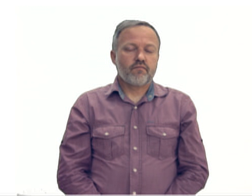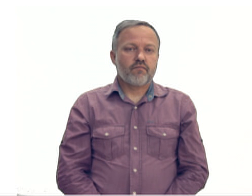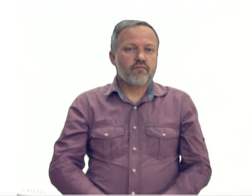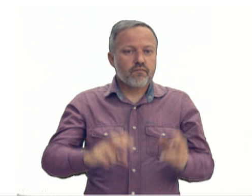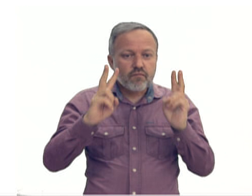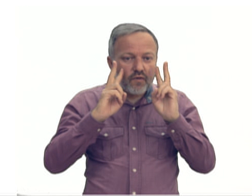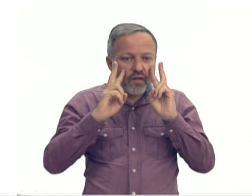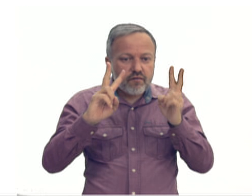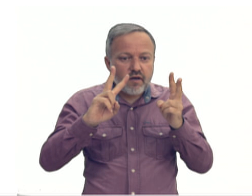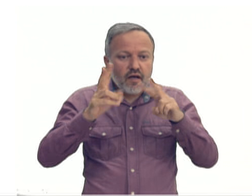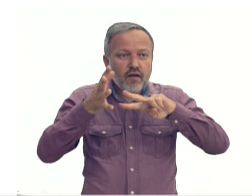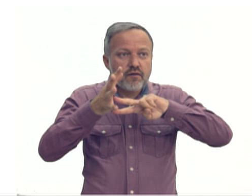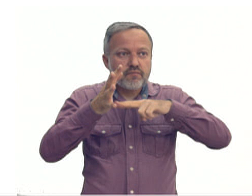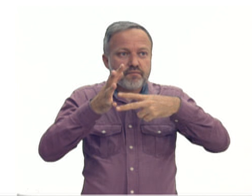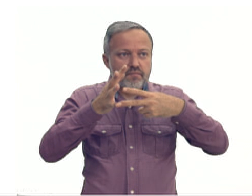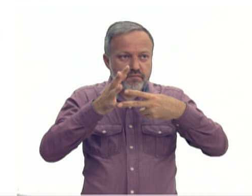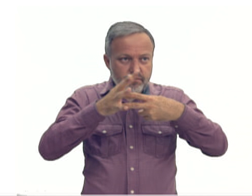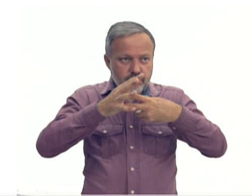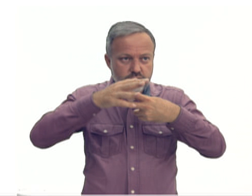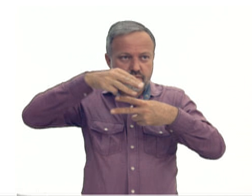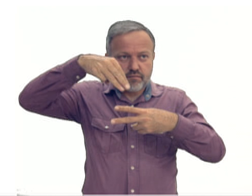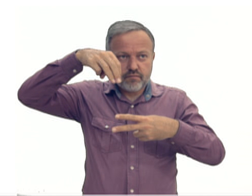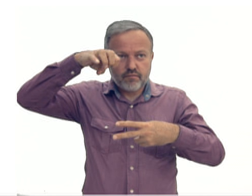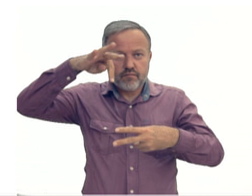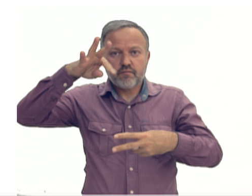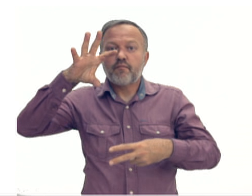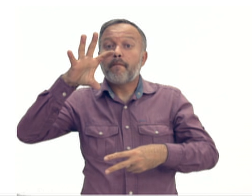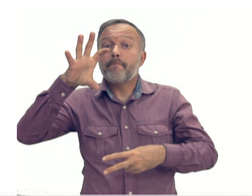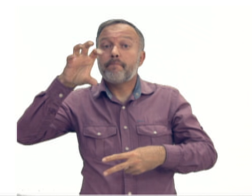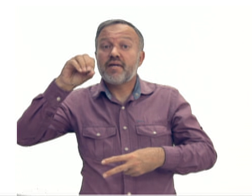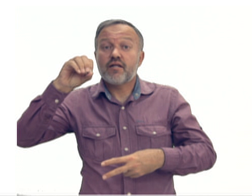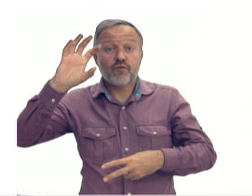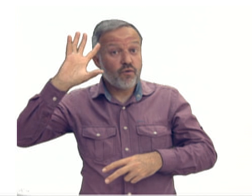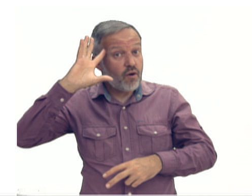Interpretar o mito da literatura afro-brasileira.